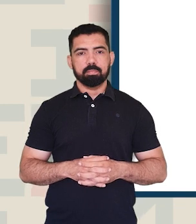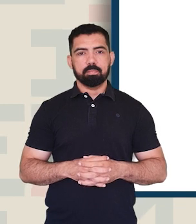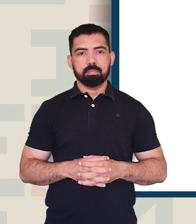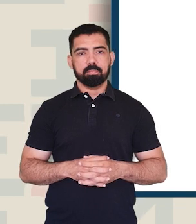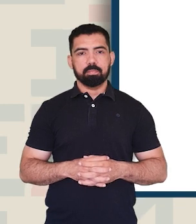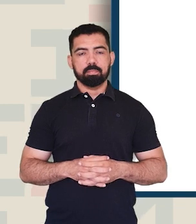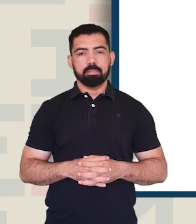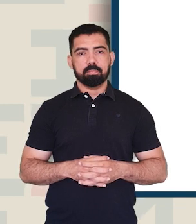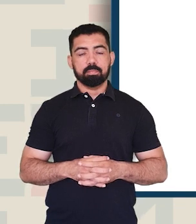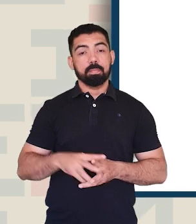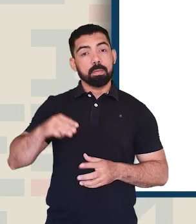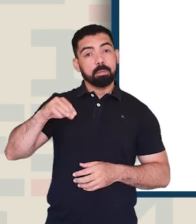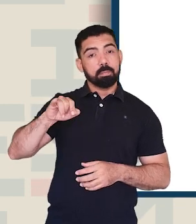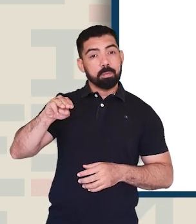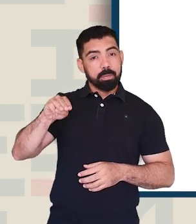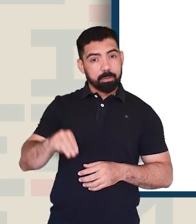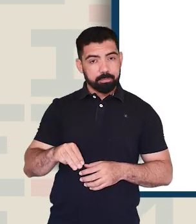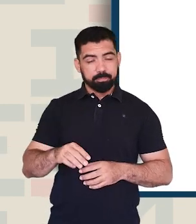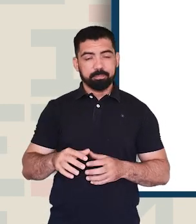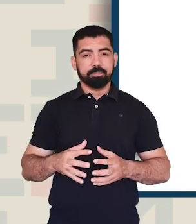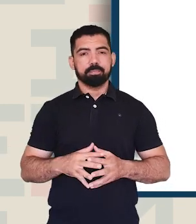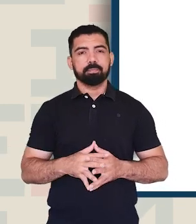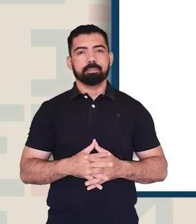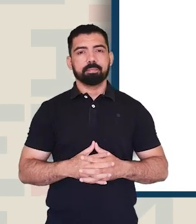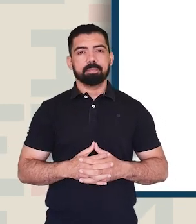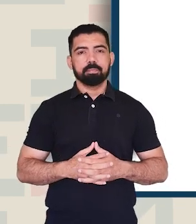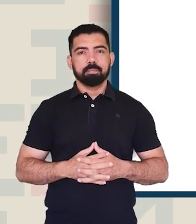Mi maior.